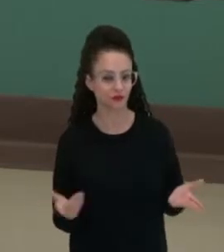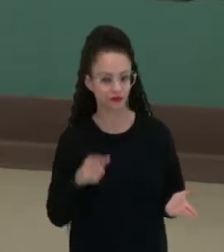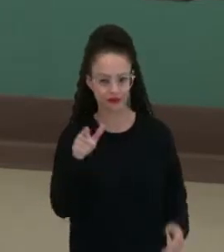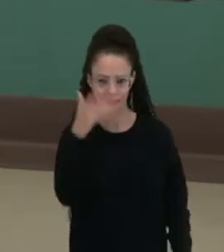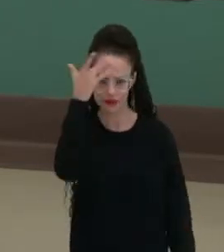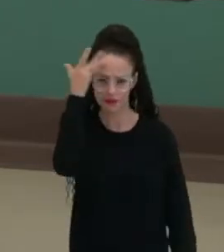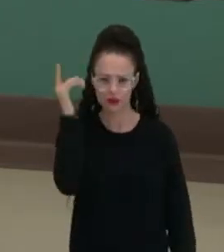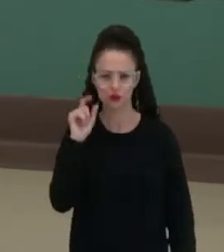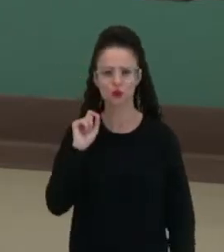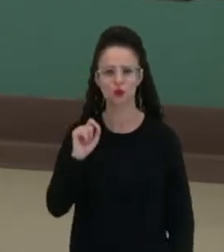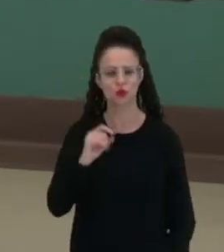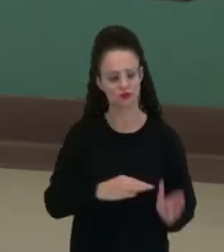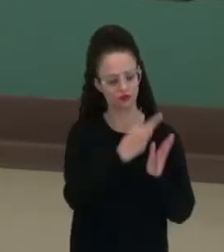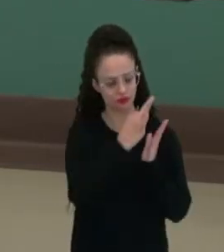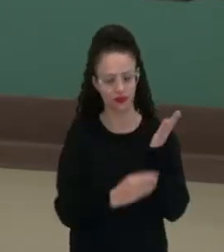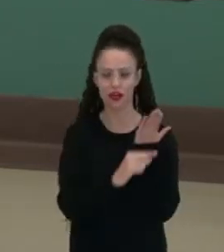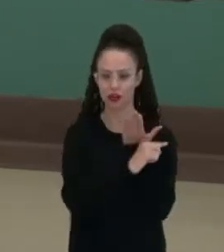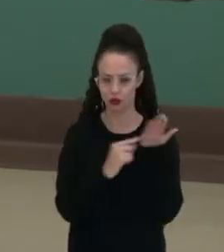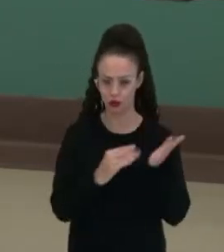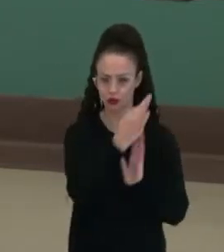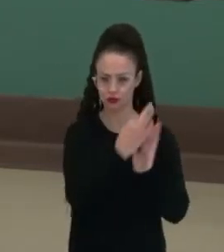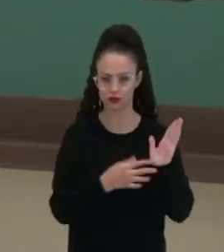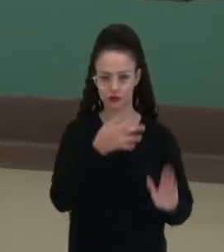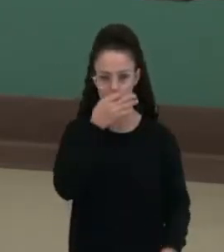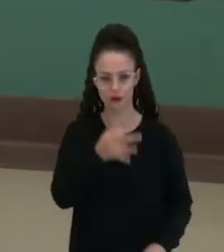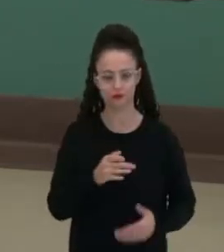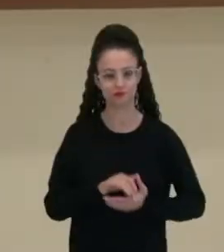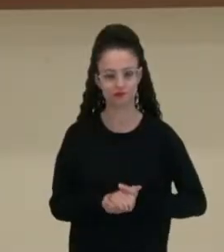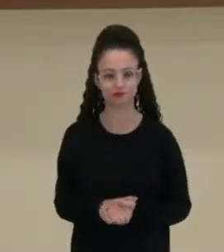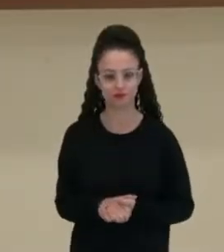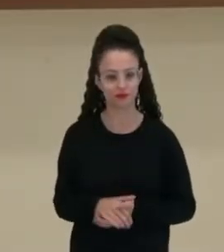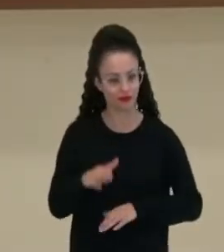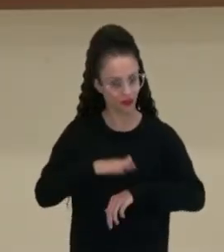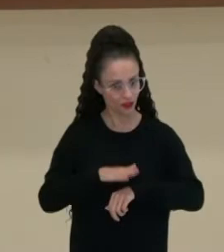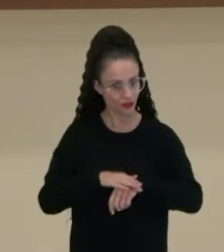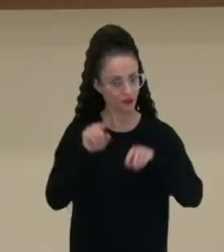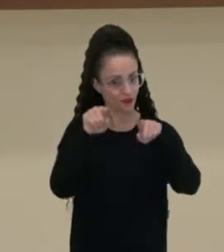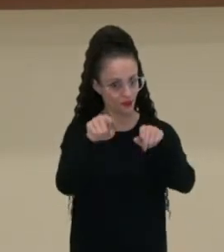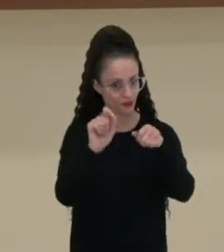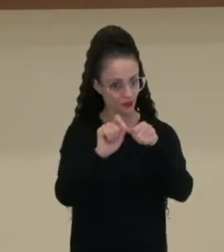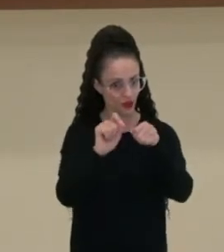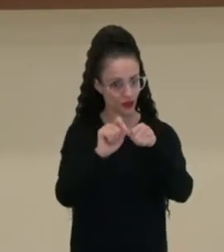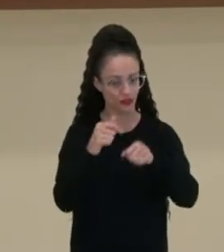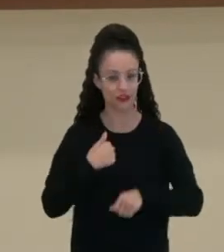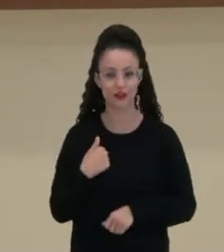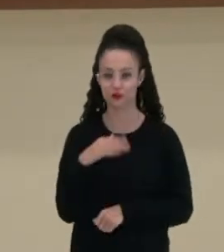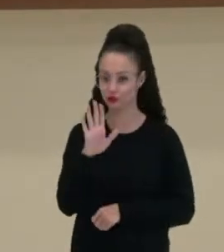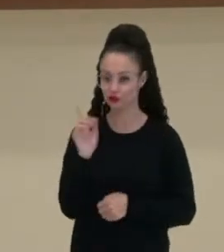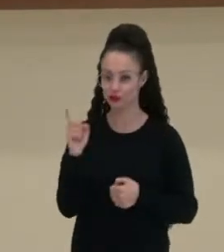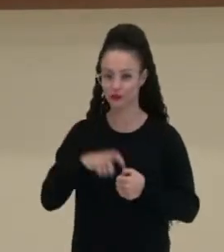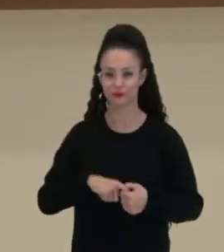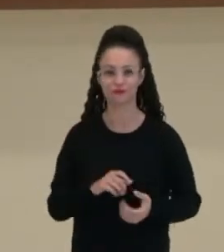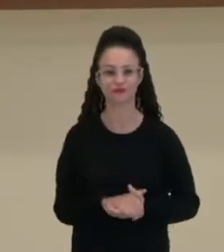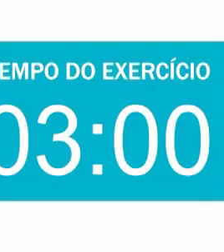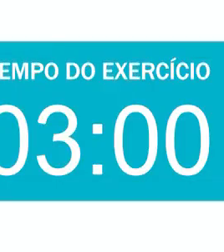você sabe, é o autor do artigo de opinião. Faz aí que eu já volto.